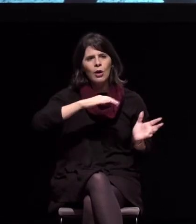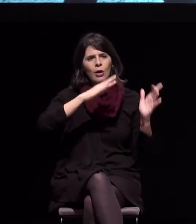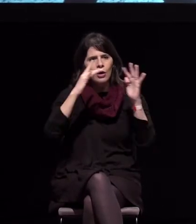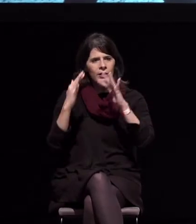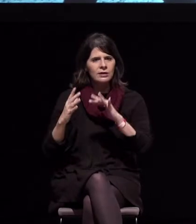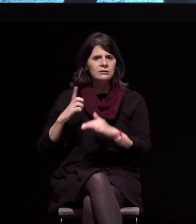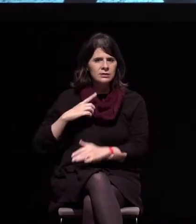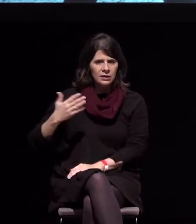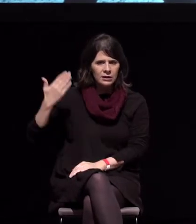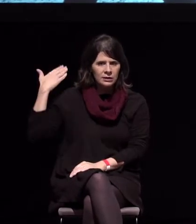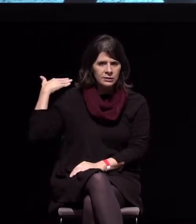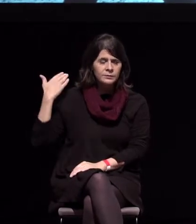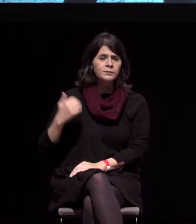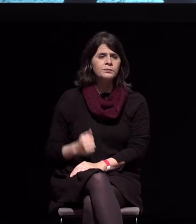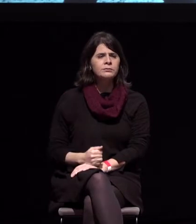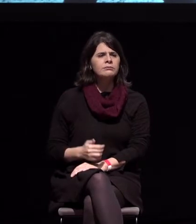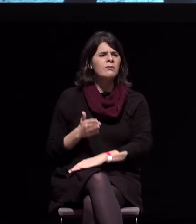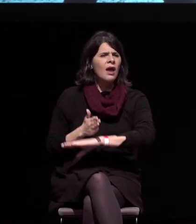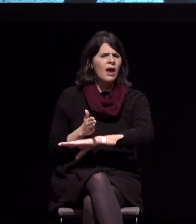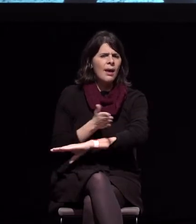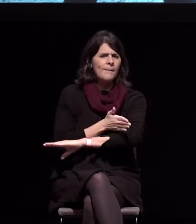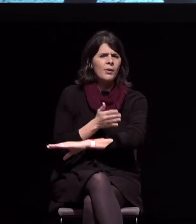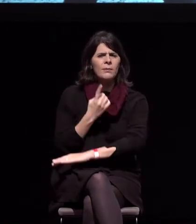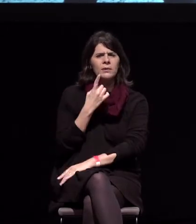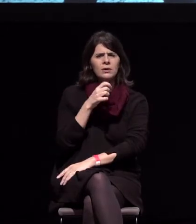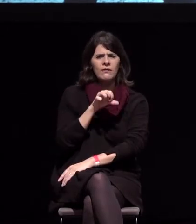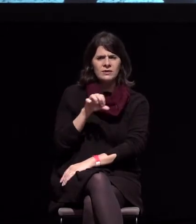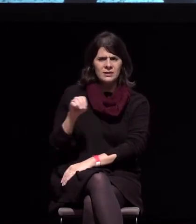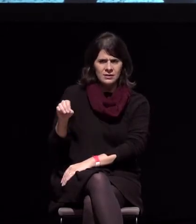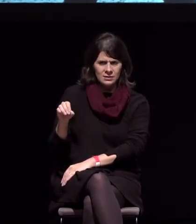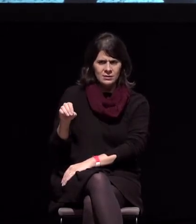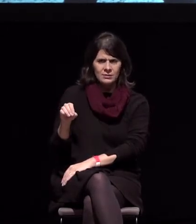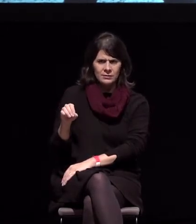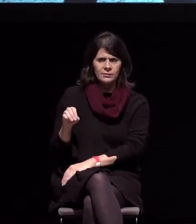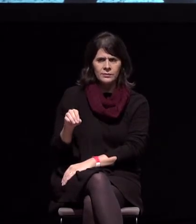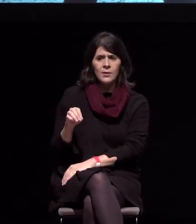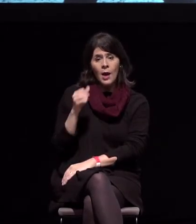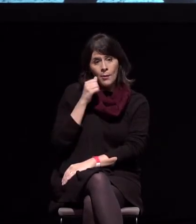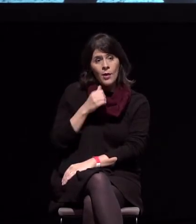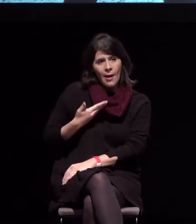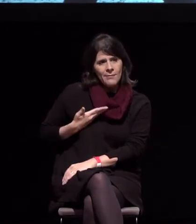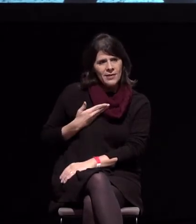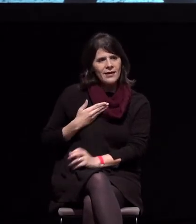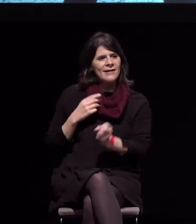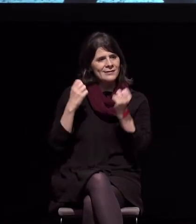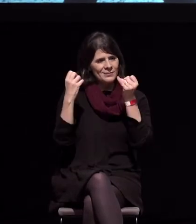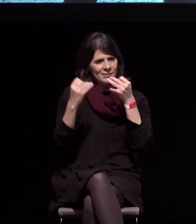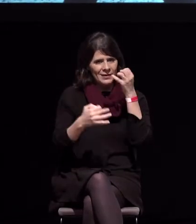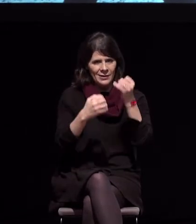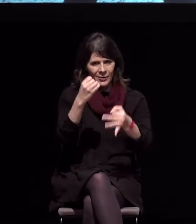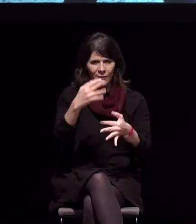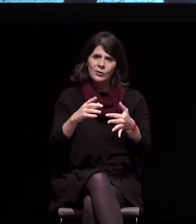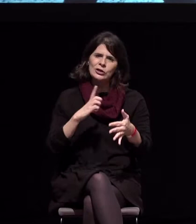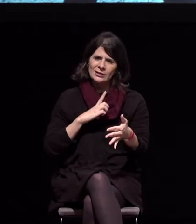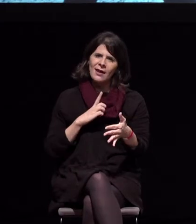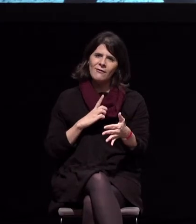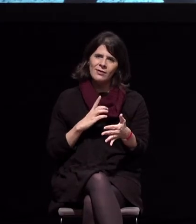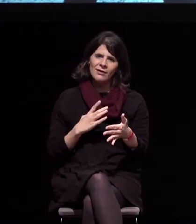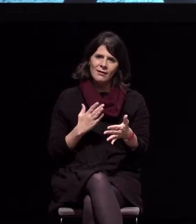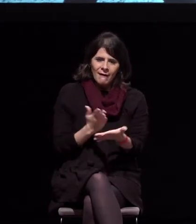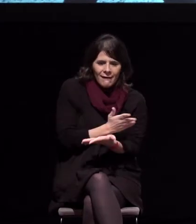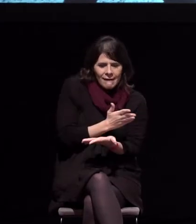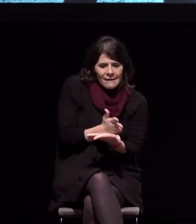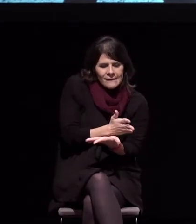por volta de 1900, onde a colega acabou de falar ali na frente, processo de higienização da